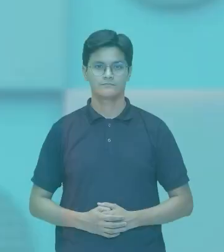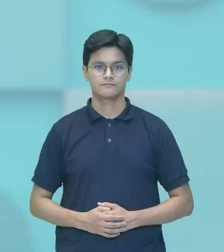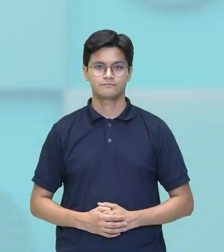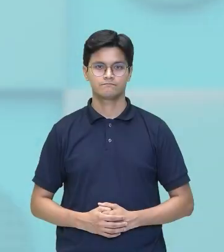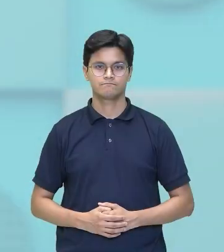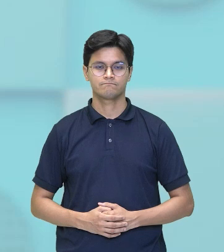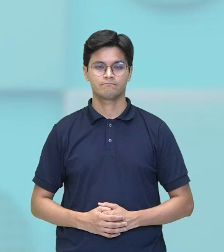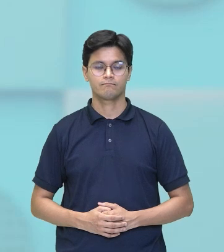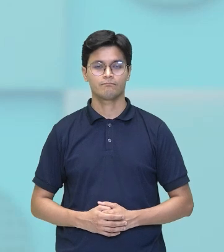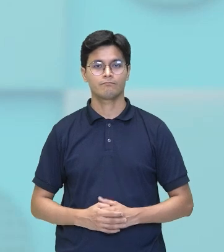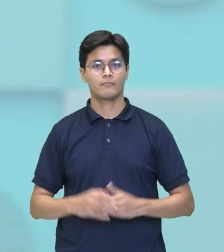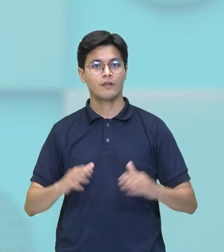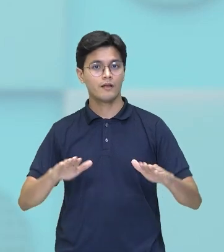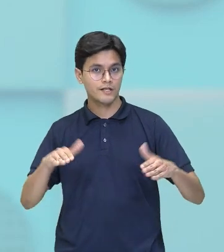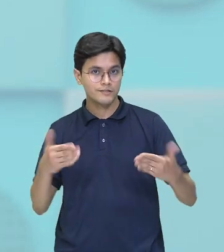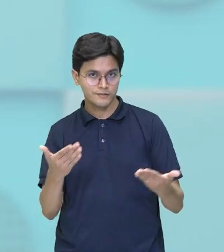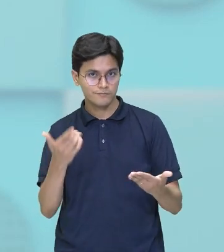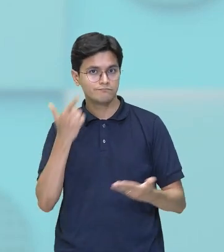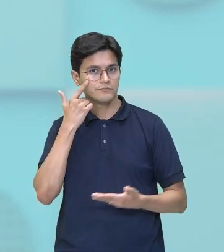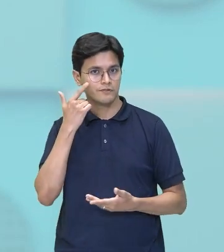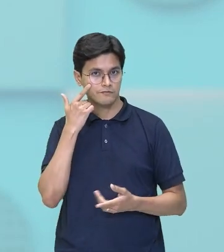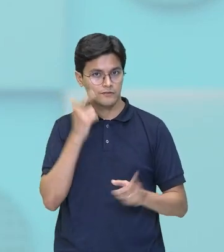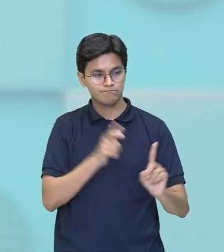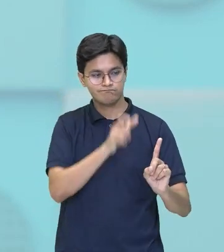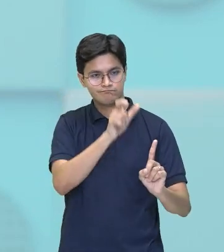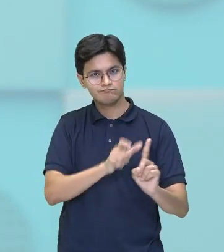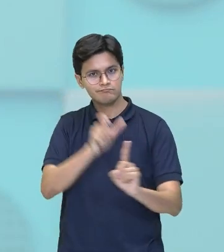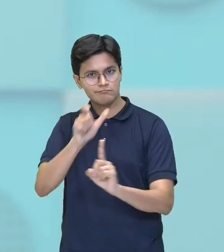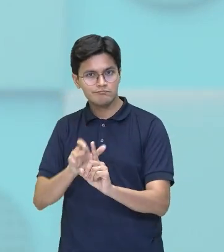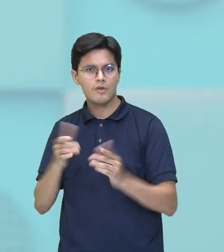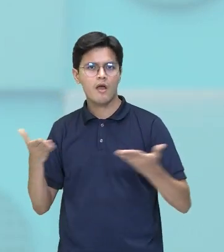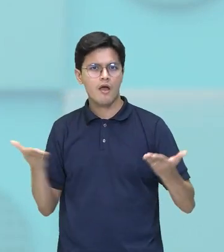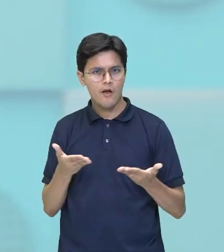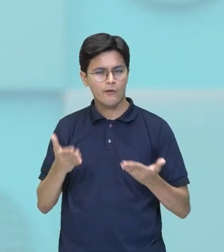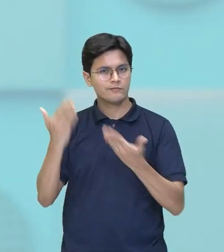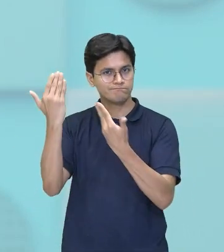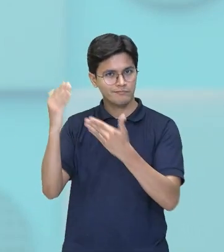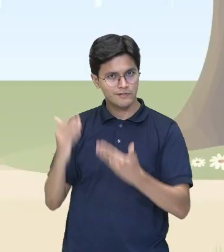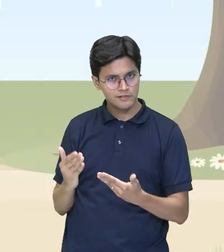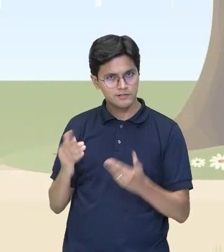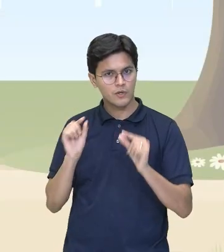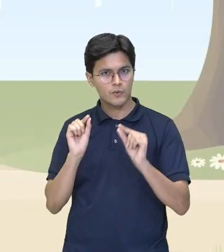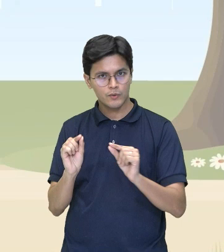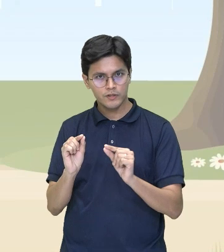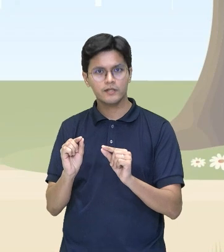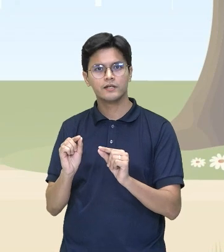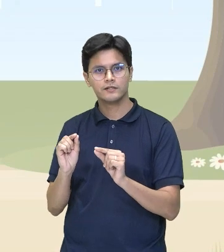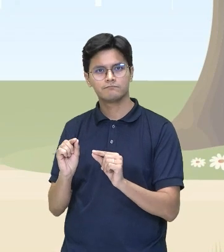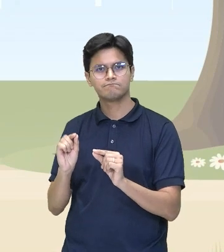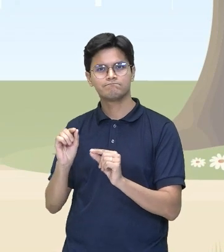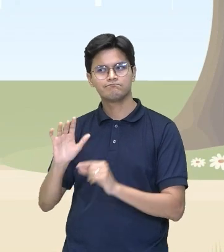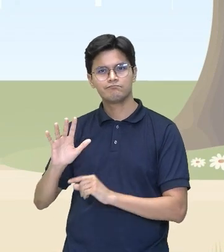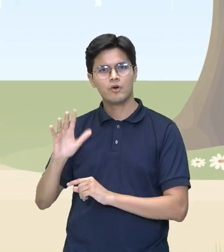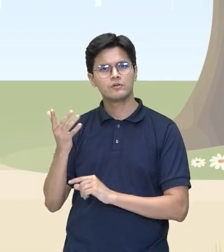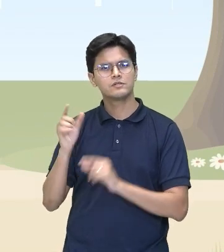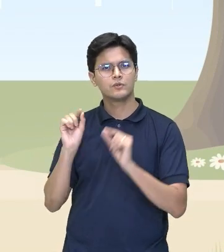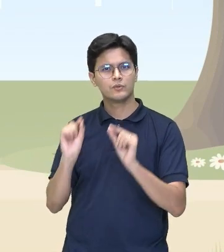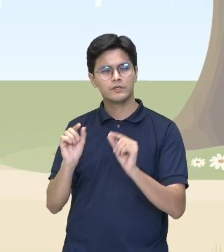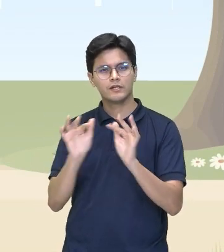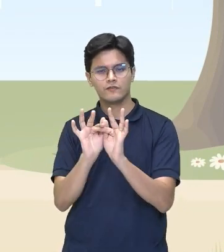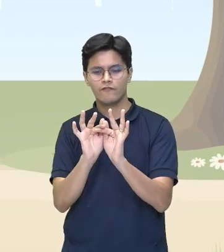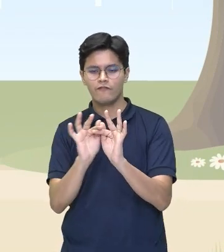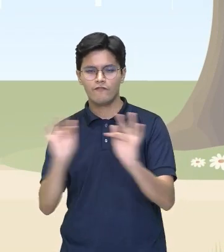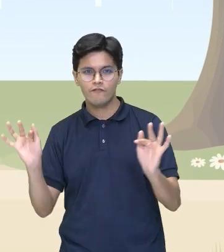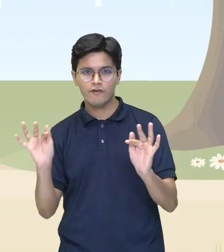Bom, vimos aí os nossos personagens, né? Vamos analisar aqui junto comigo esta situação em que eles fizeram uma frase, né, na forma